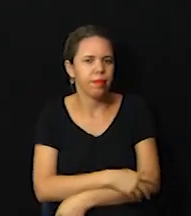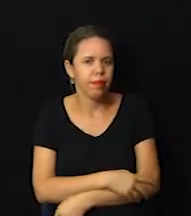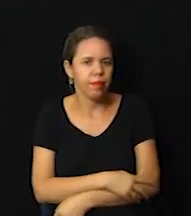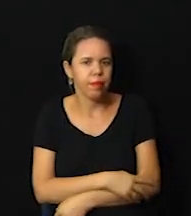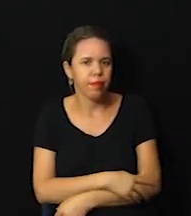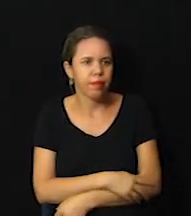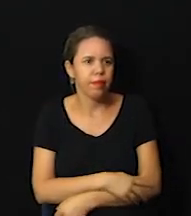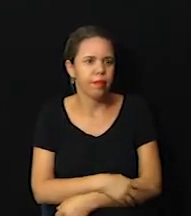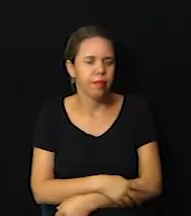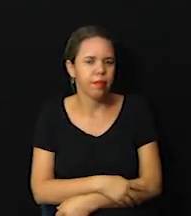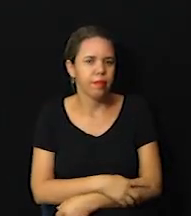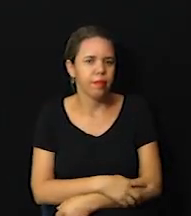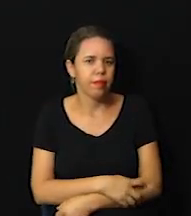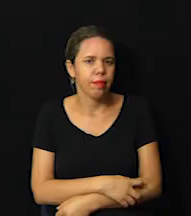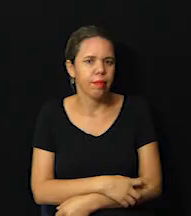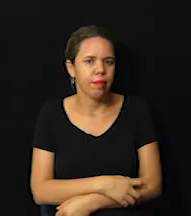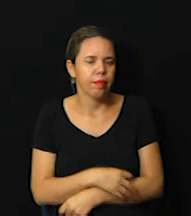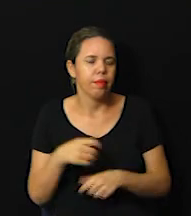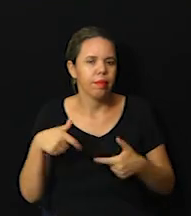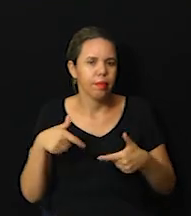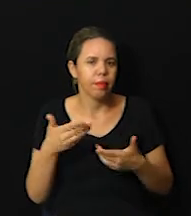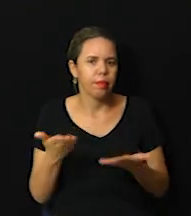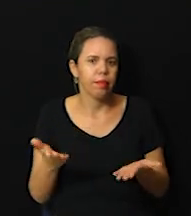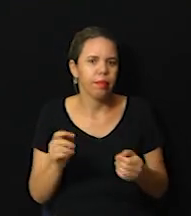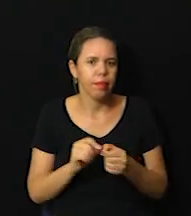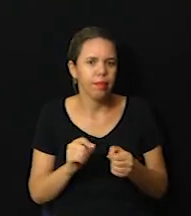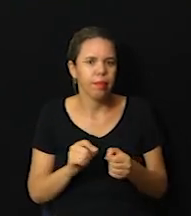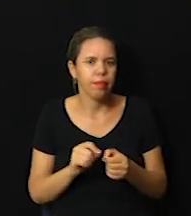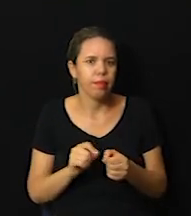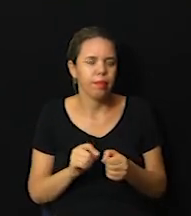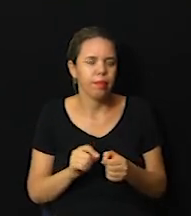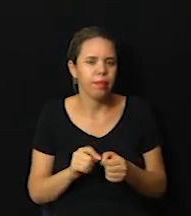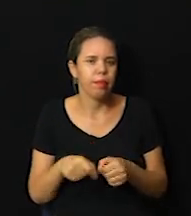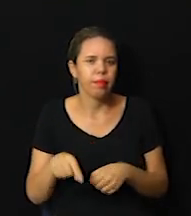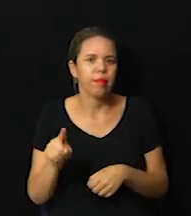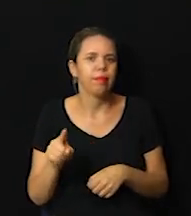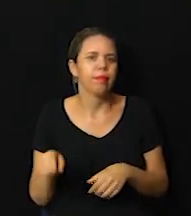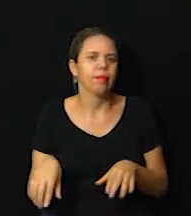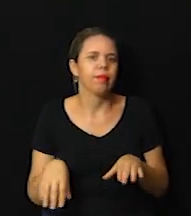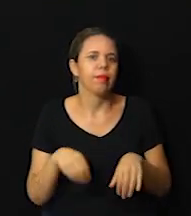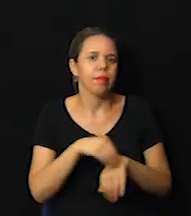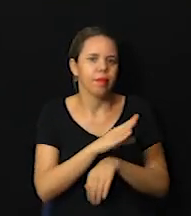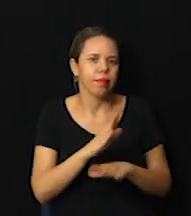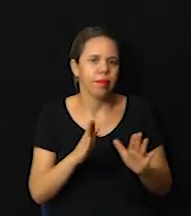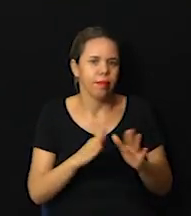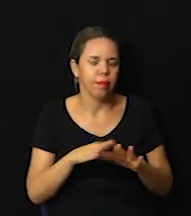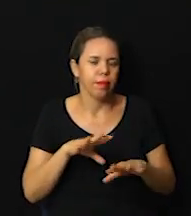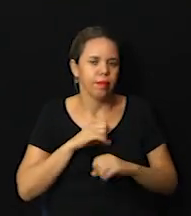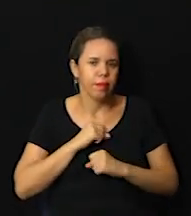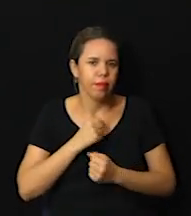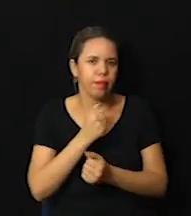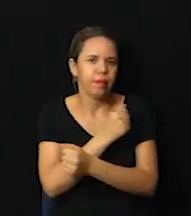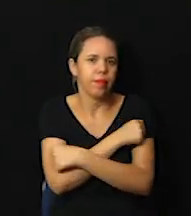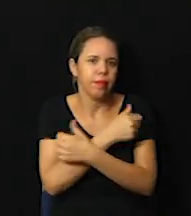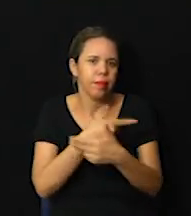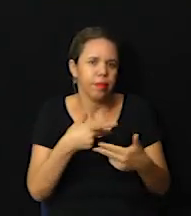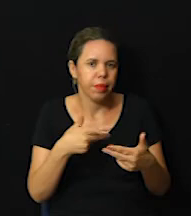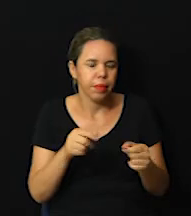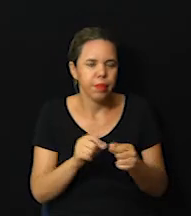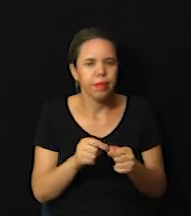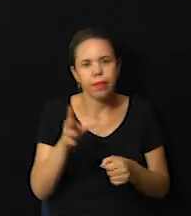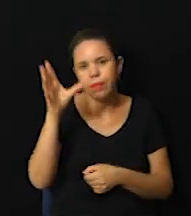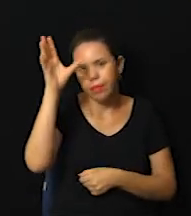desse Mas fortalecimento. é um trabalho que vocês fazem aí que vai para casa, porque mesmo eles querendo abraçar essa coisa toda,